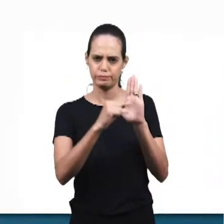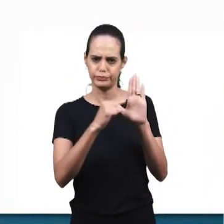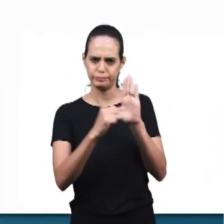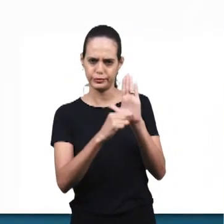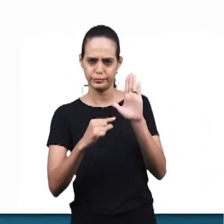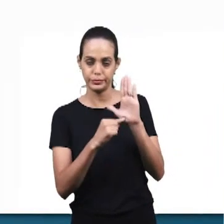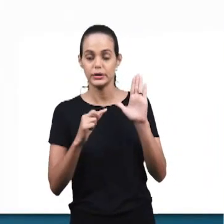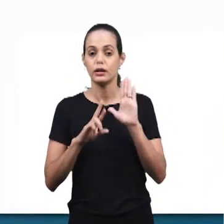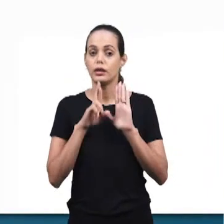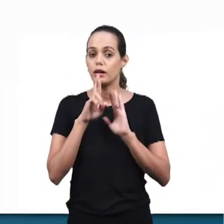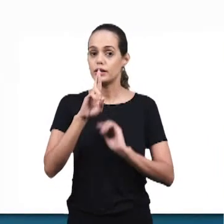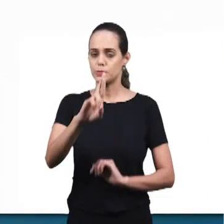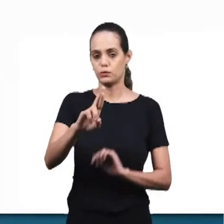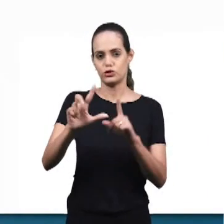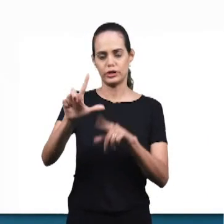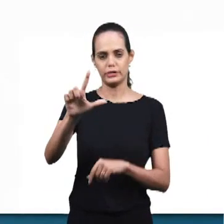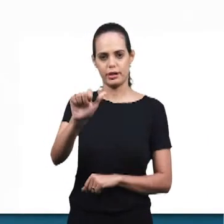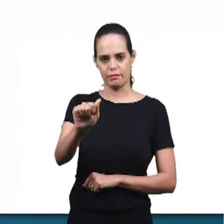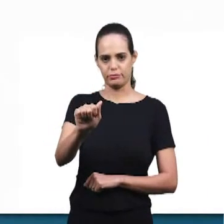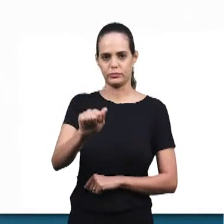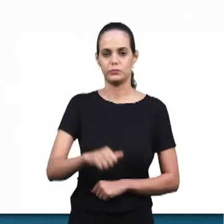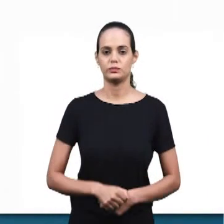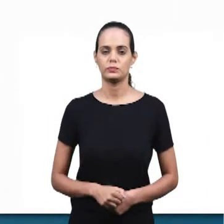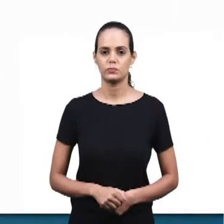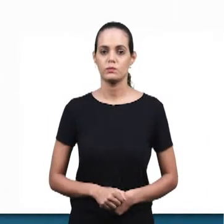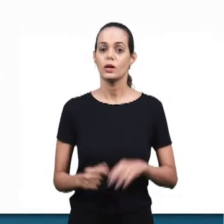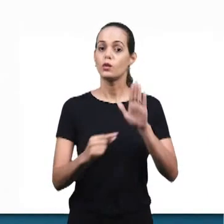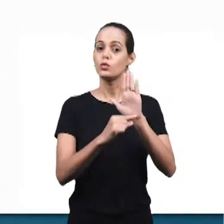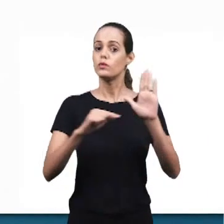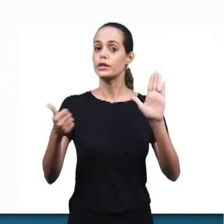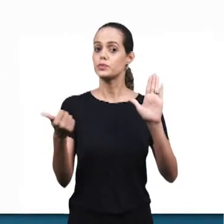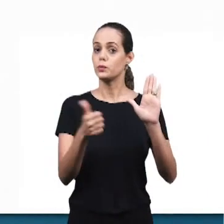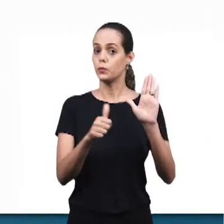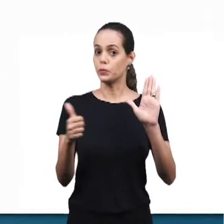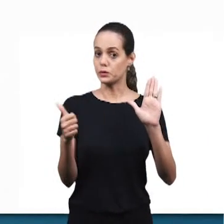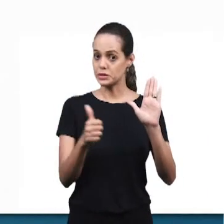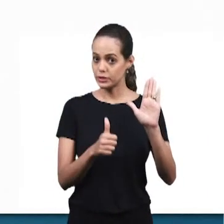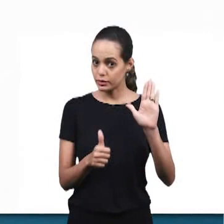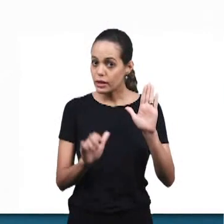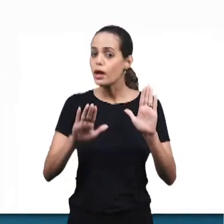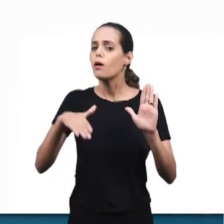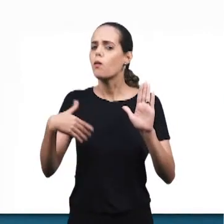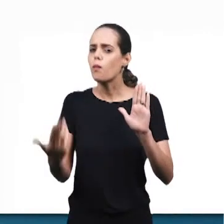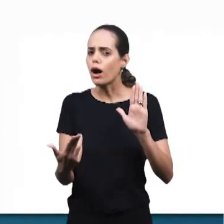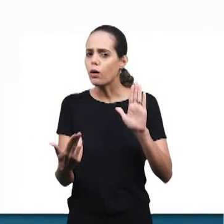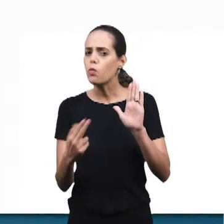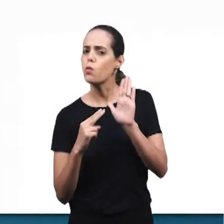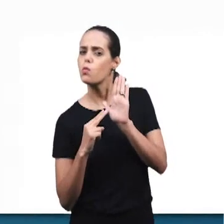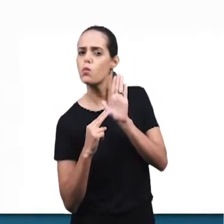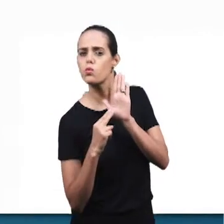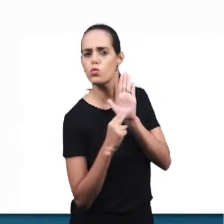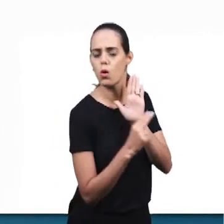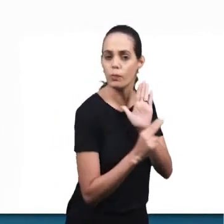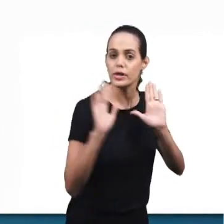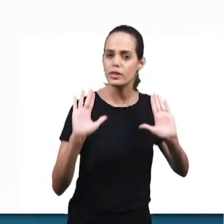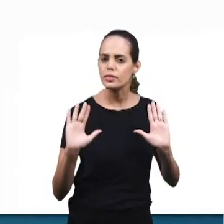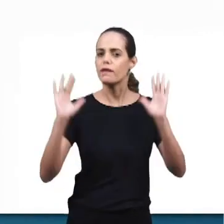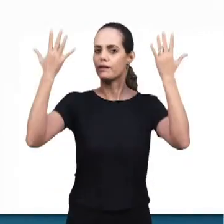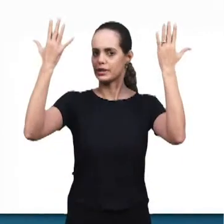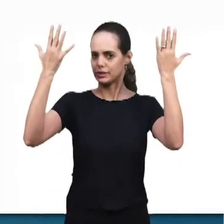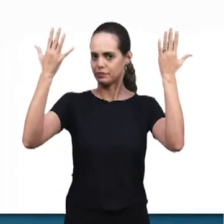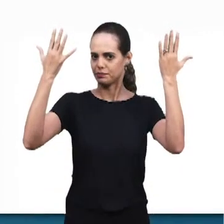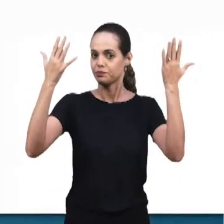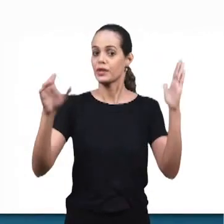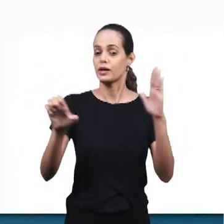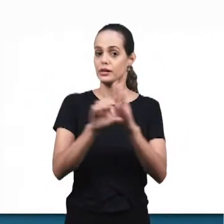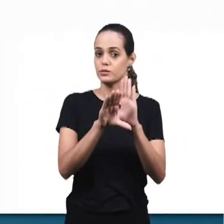dos versículos abaixo e responda. Letra A. No verso 11, qual é o nome